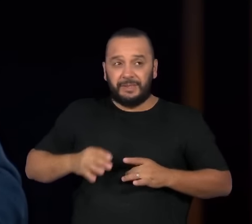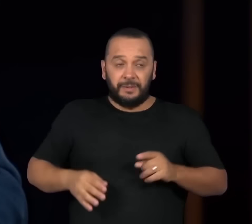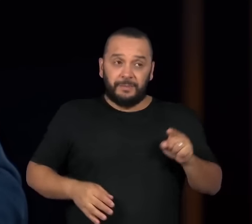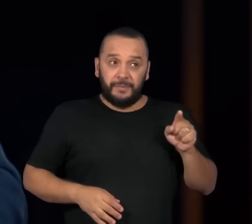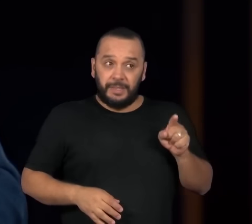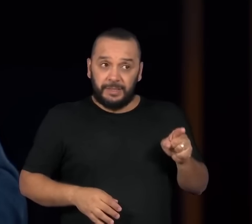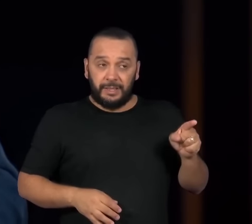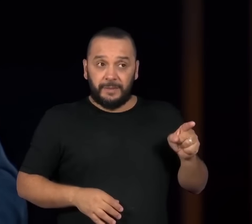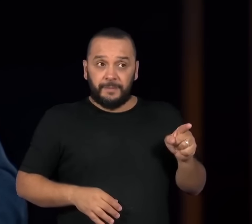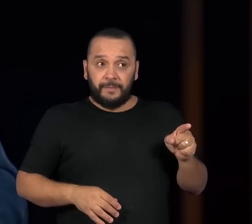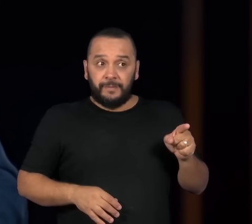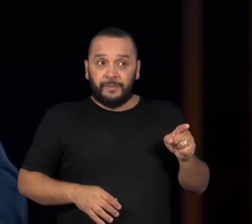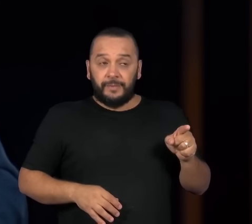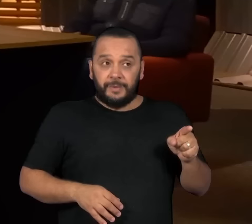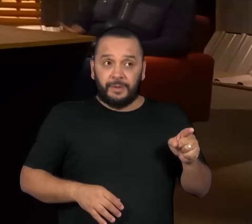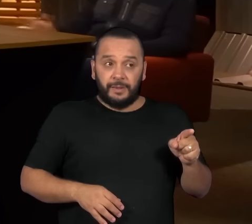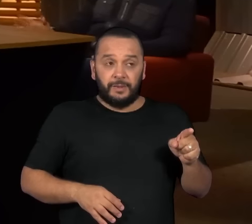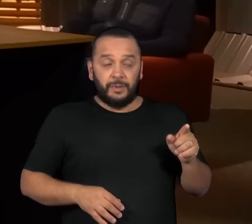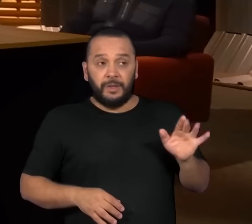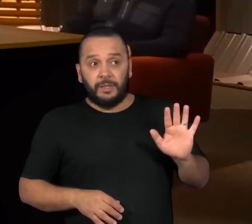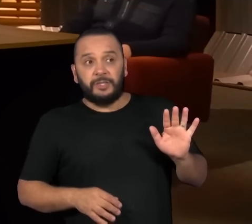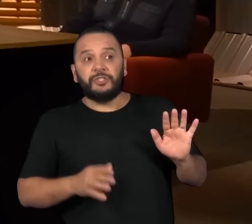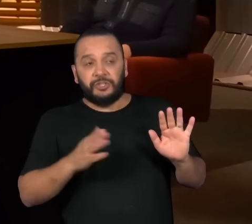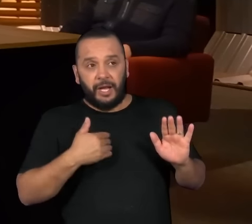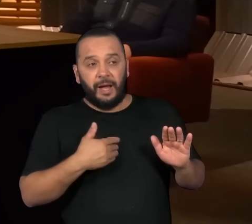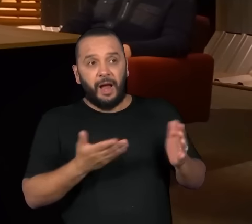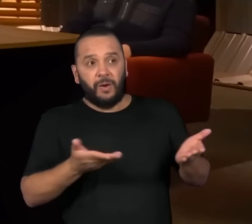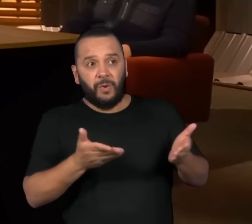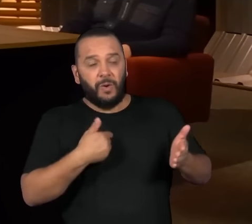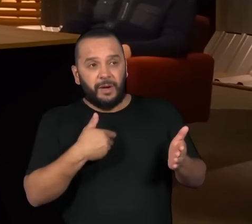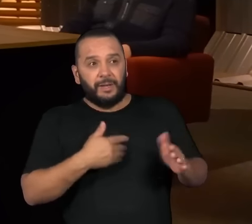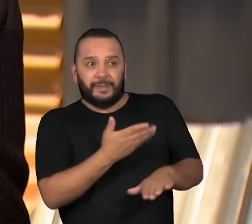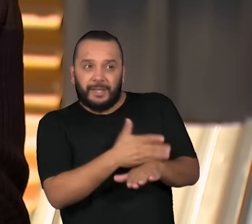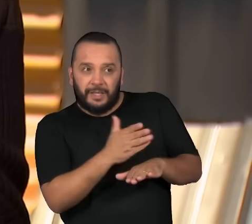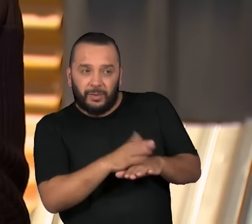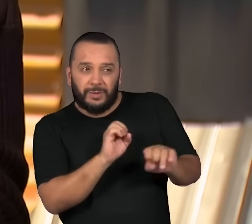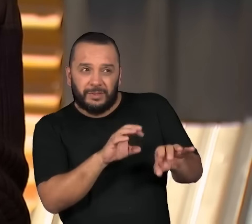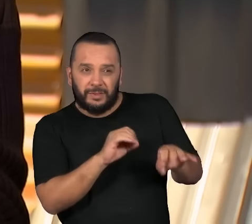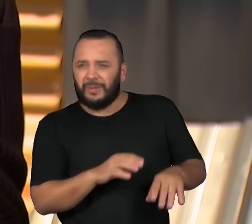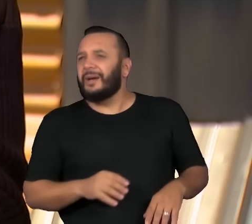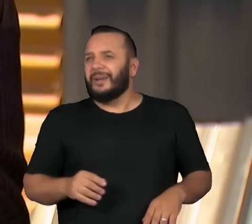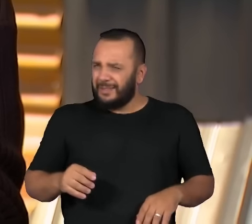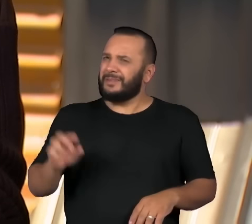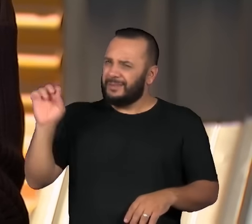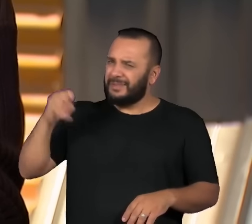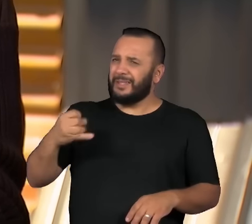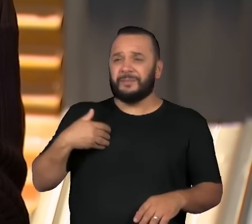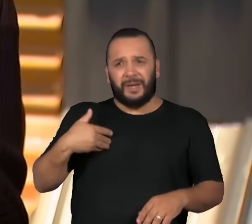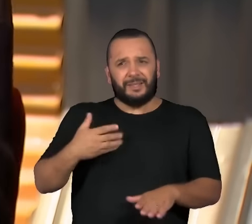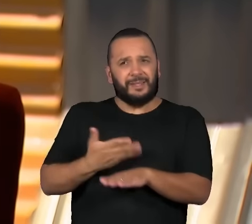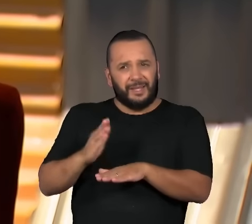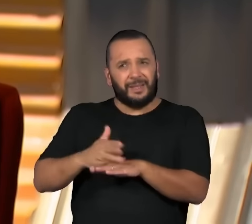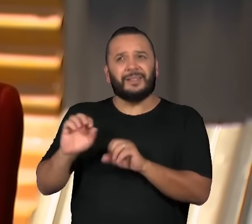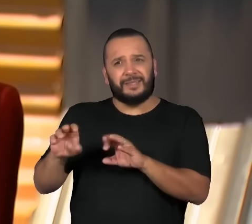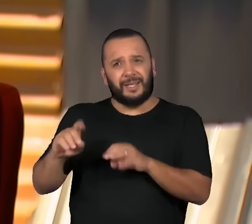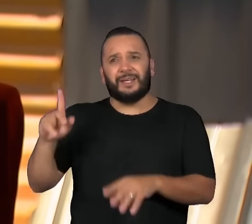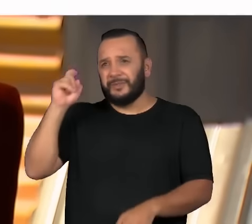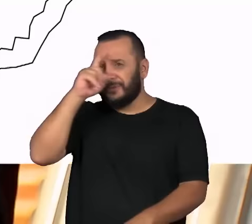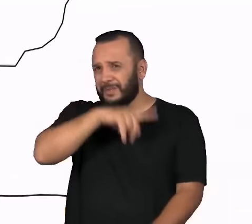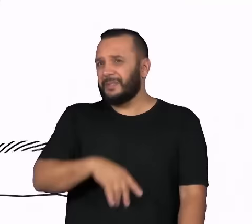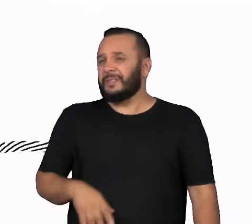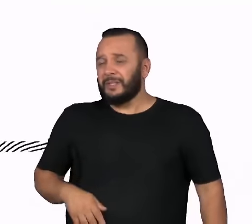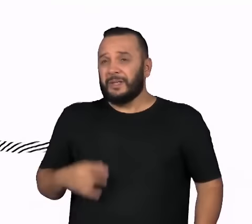passagem pelo técnico? Mesmo depois, pela passagem como Você já técnico. perdoou? Vai ser técnico de futebol é difícil, né? Ainda mais sendo